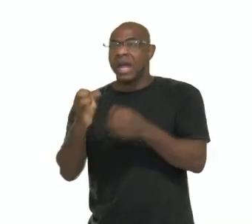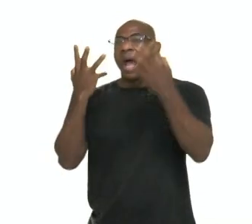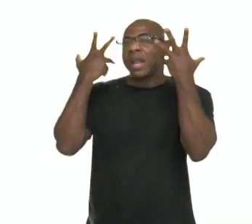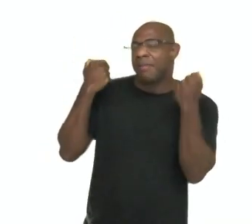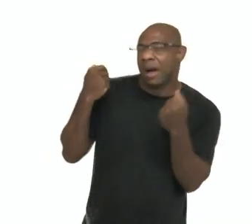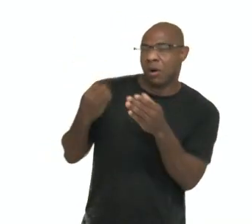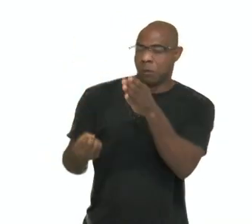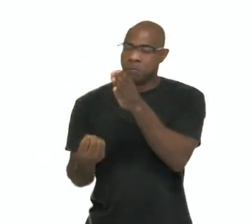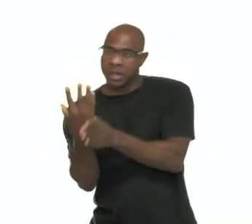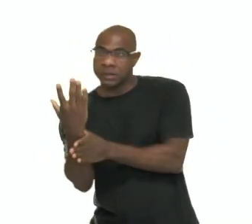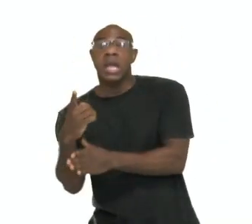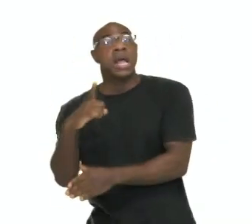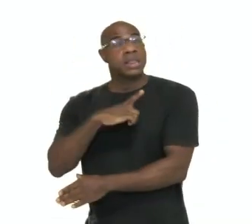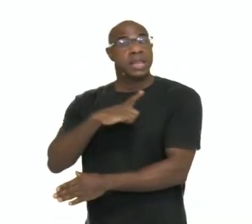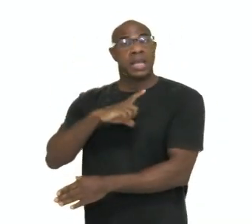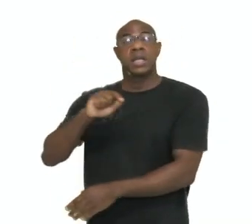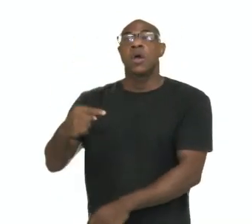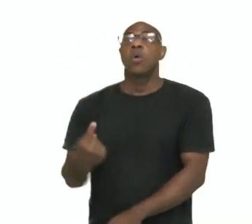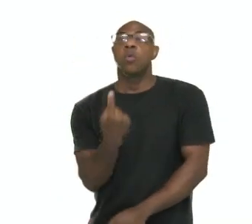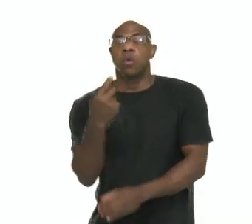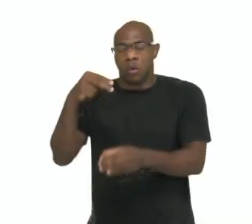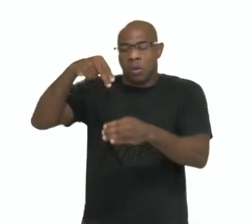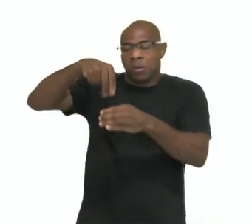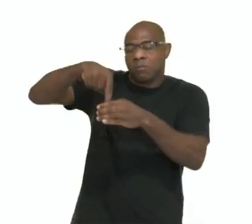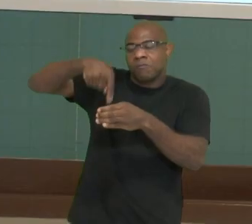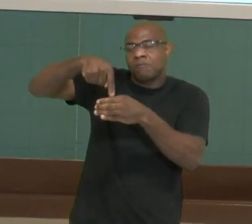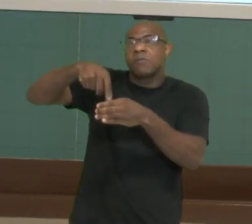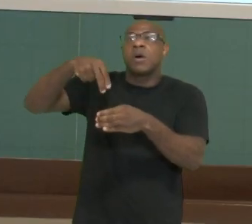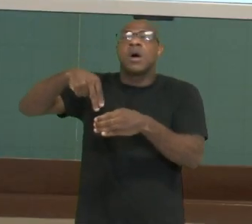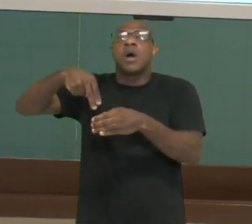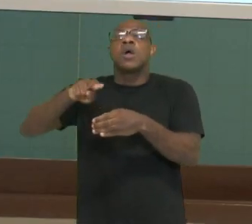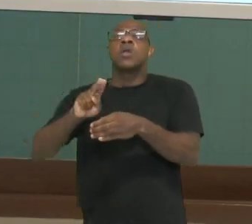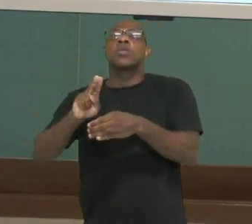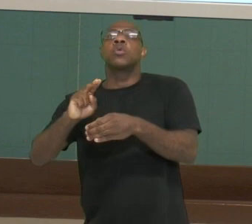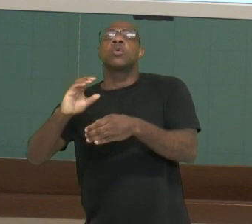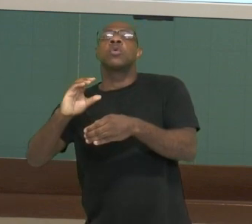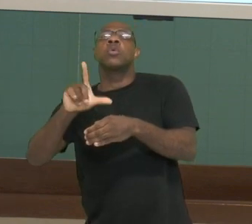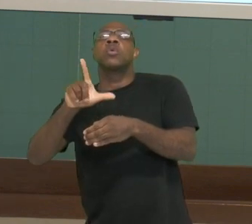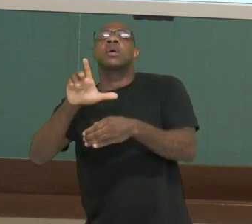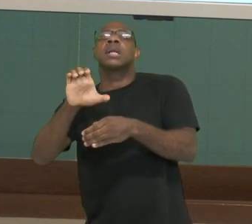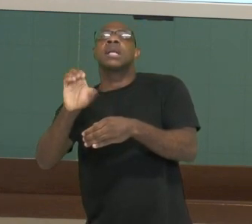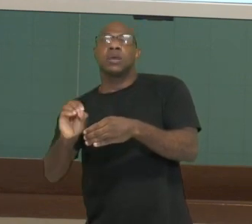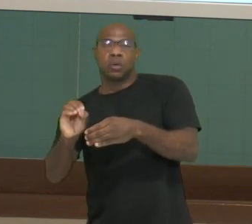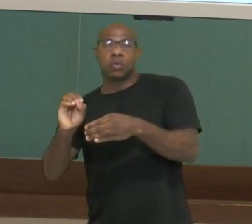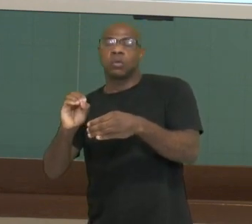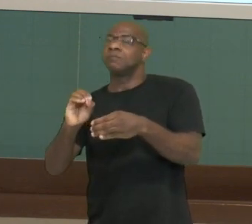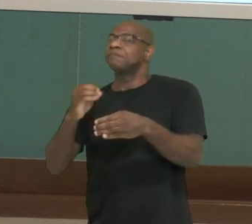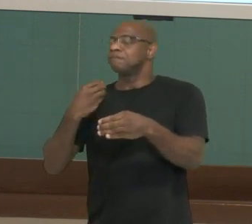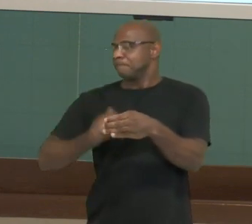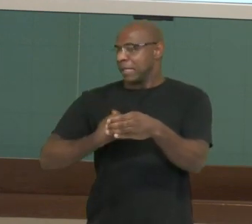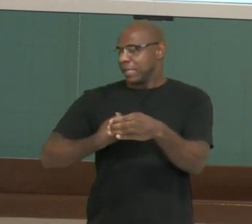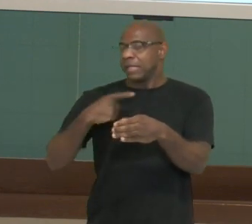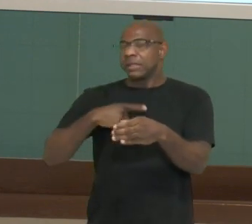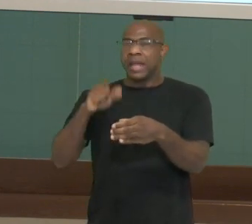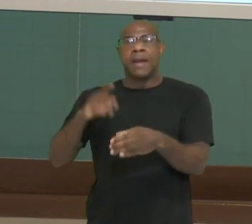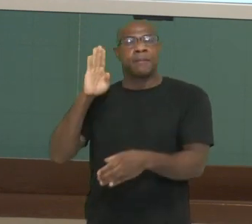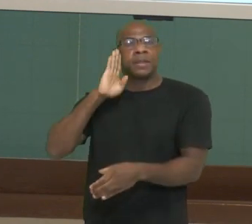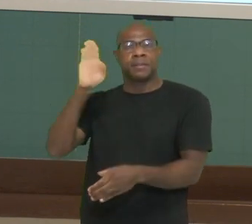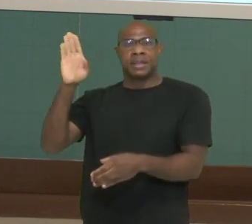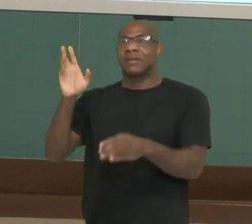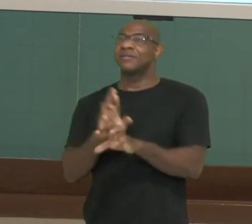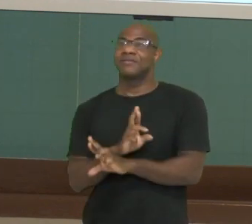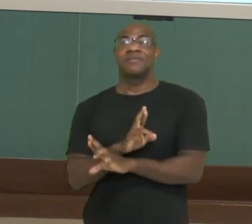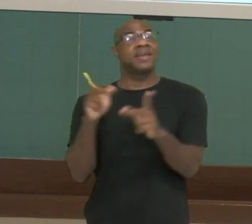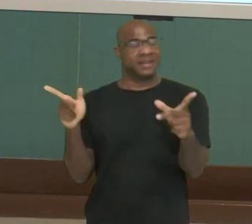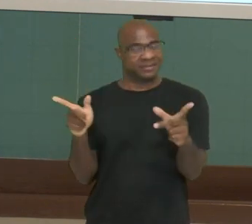vegetal possuem um núcleo bem individualizado, bem presente ali, e é a principal